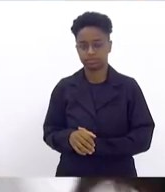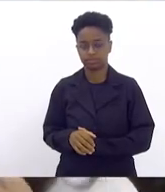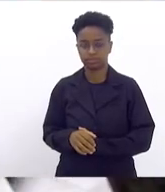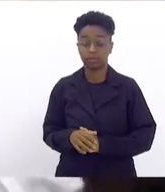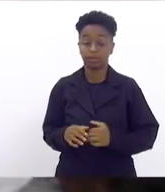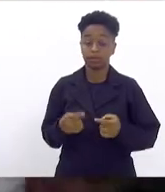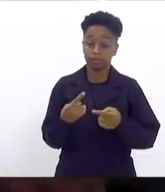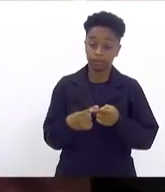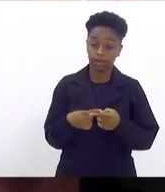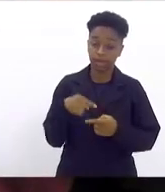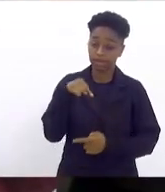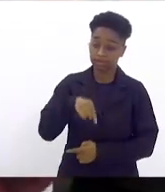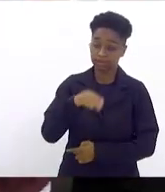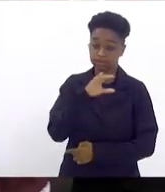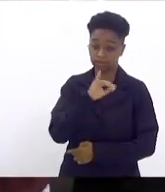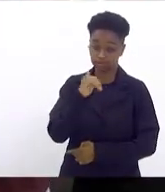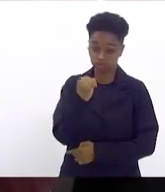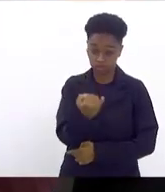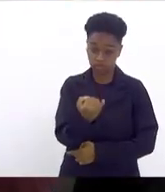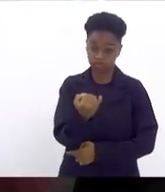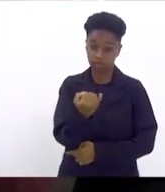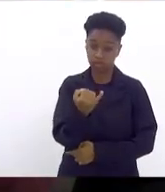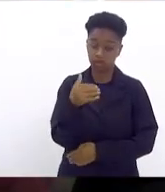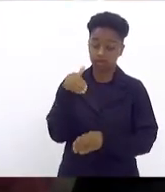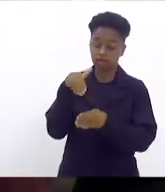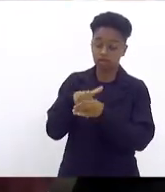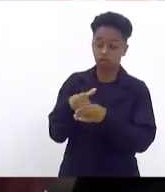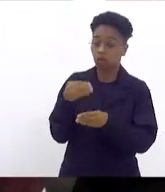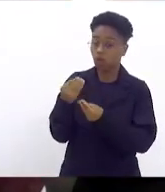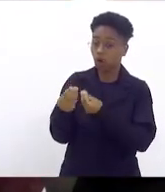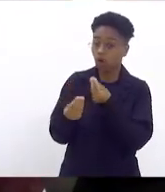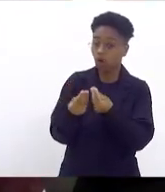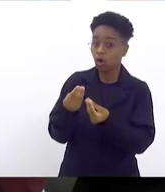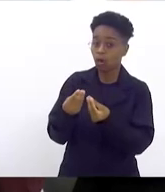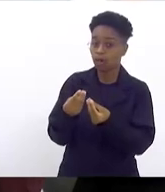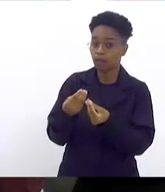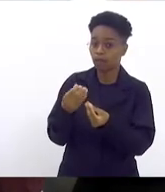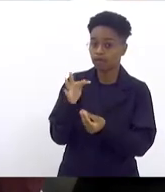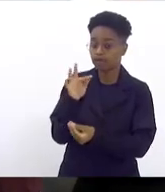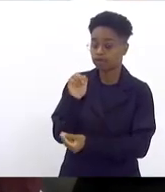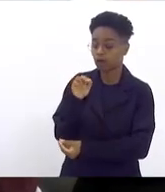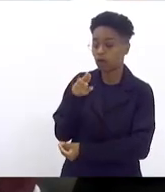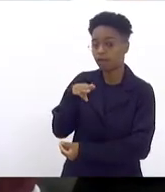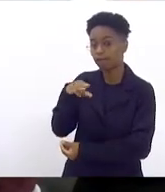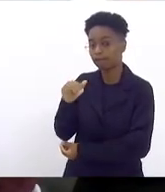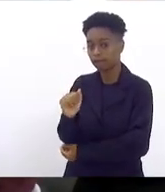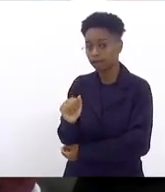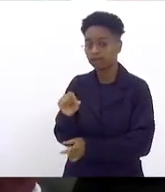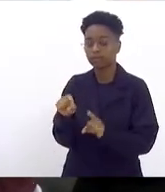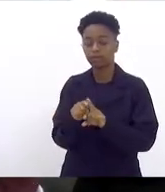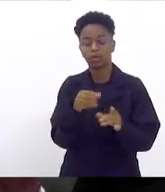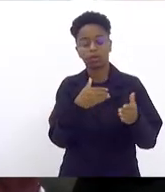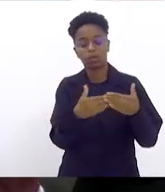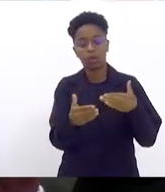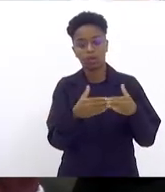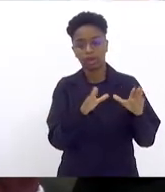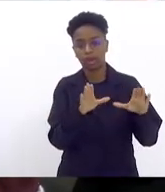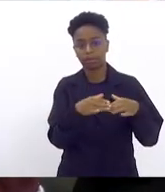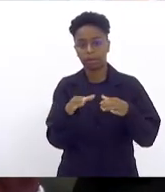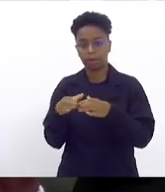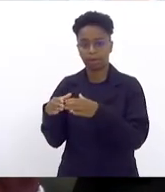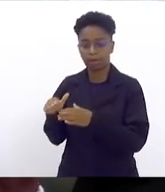Apesar da CCJ votar forma e qualquer comissão permanente votar